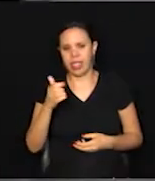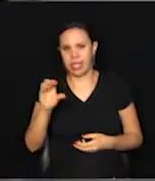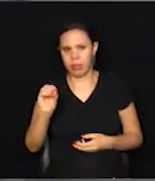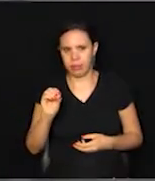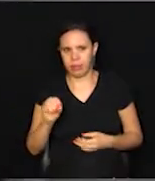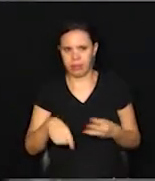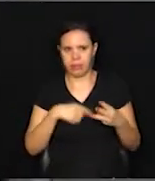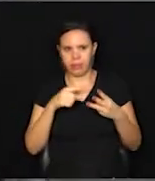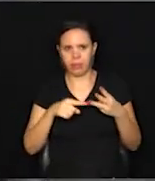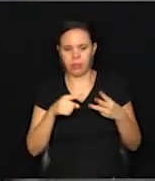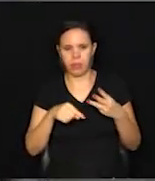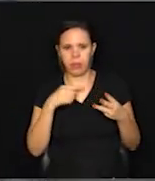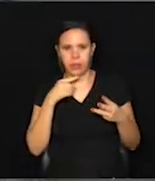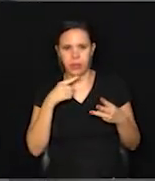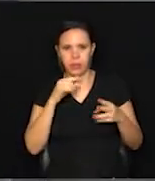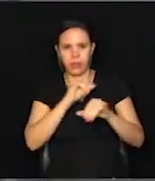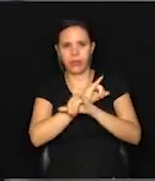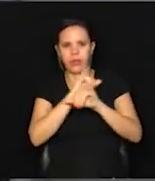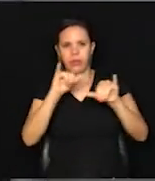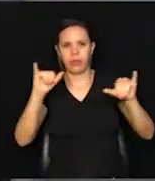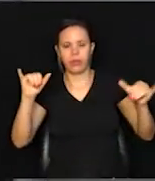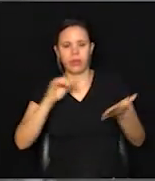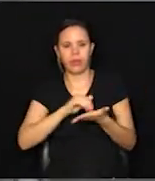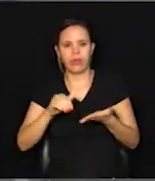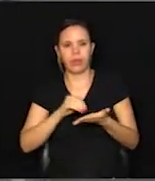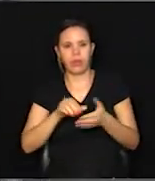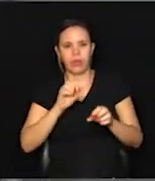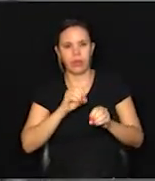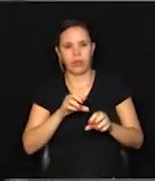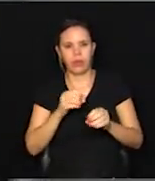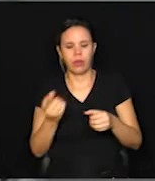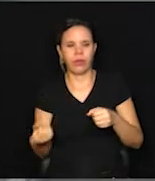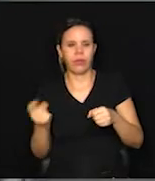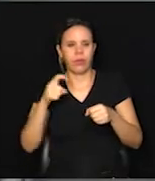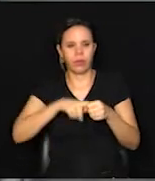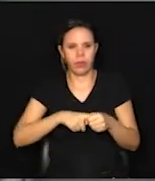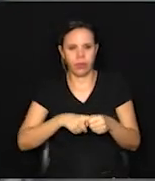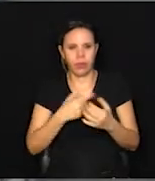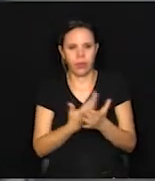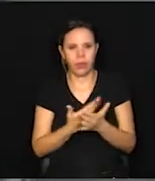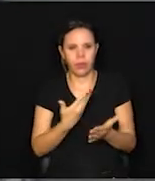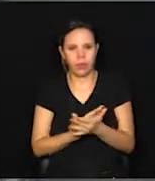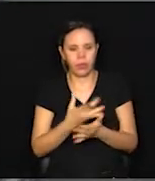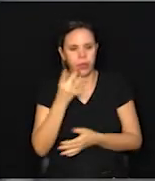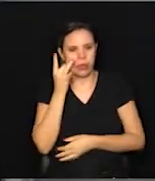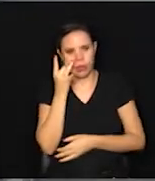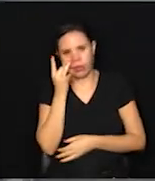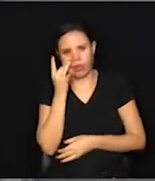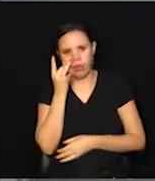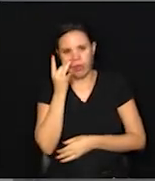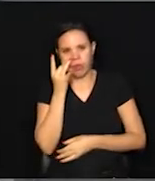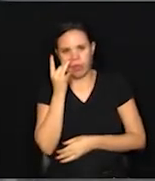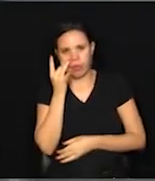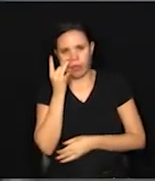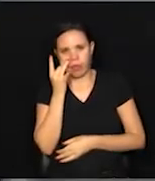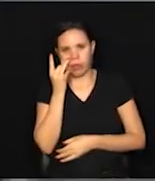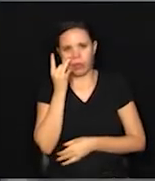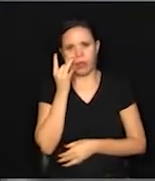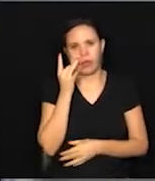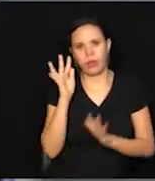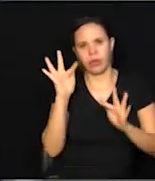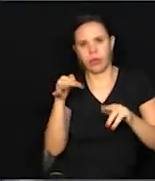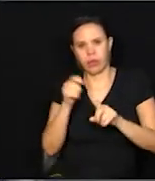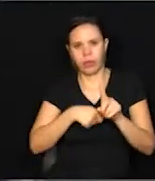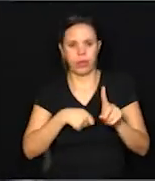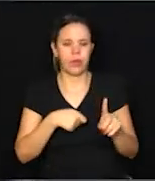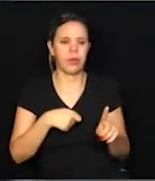sobre esse anúncio da Secretaria de Educação do retorno das aulas presenciais no fim do mês.